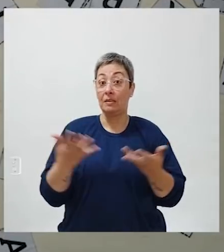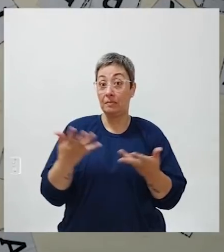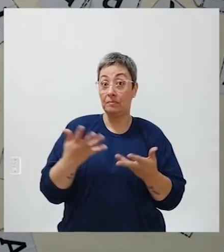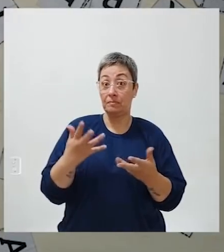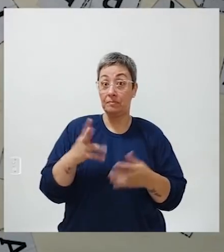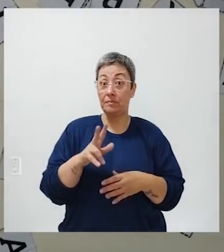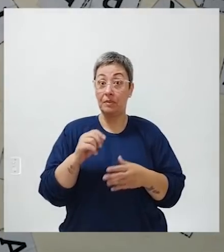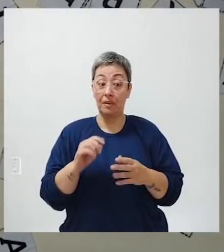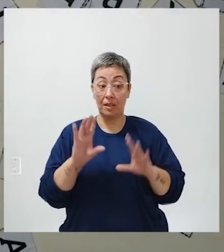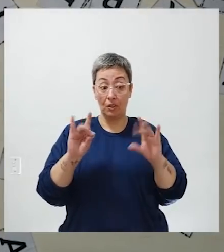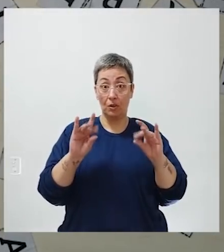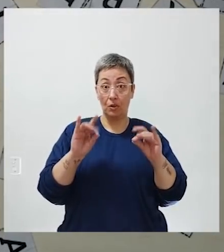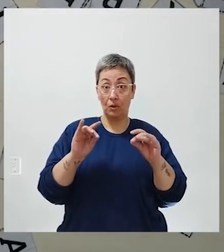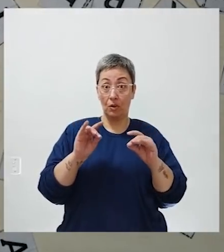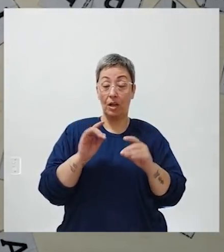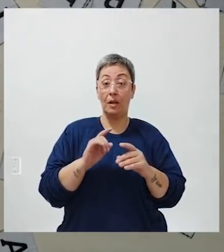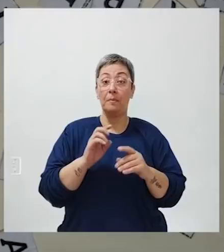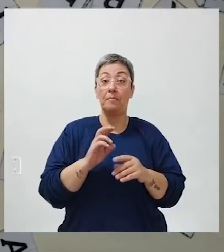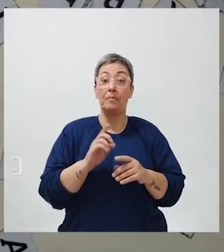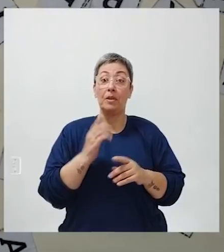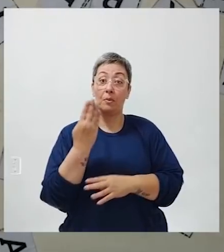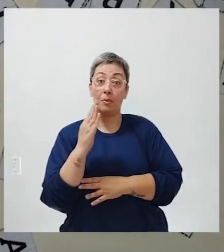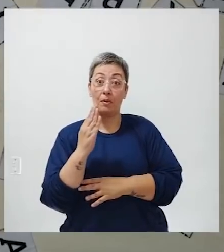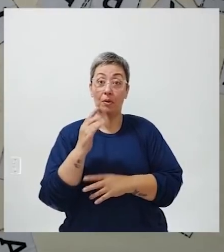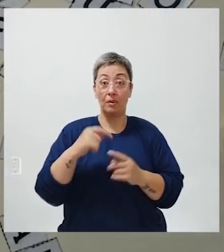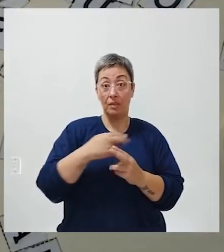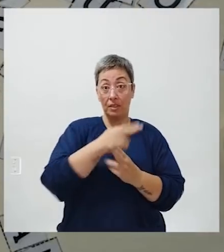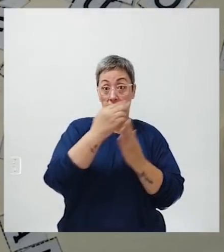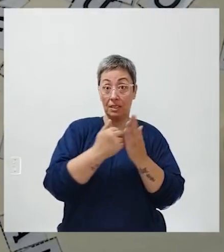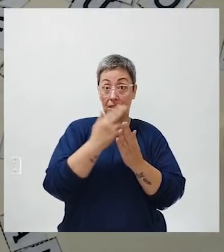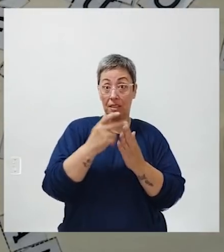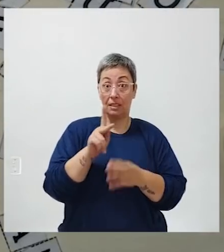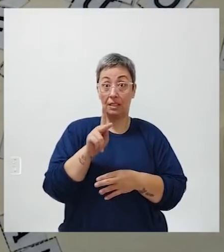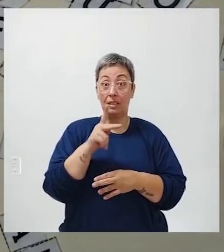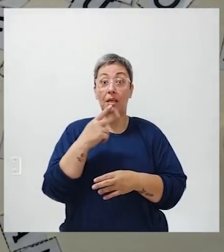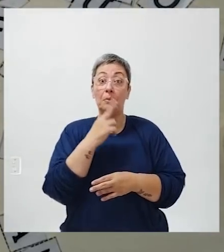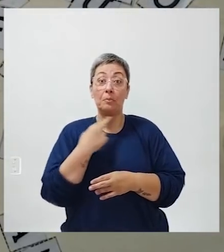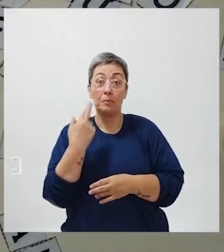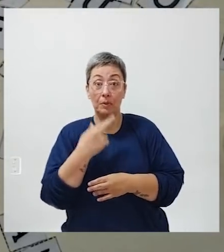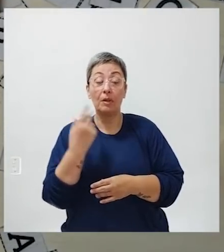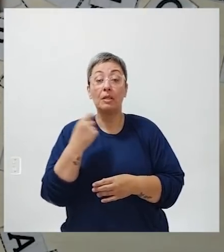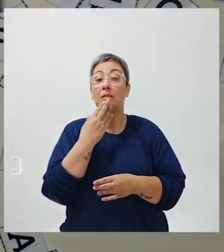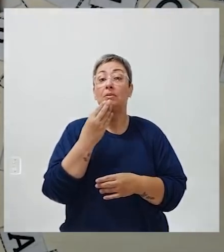Agora eu vou colar aqui o palito e você vai fazer o picolé, tá bom? Qual que é o sabor do seu picolé?